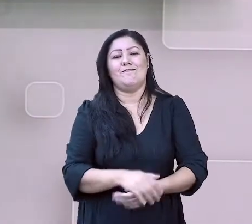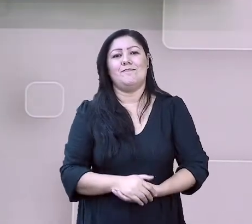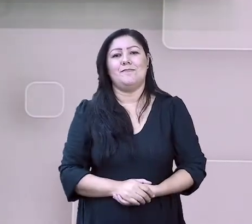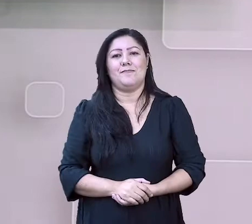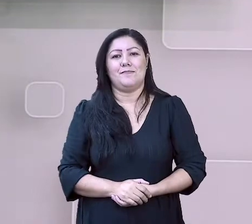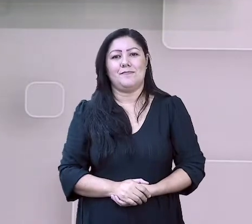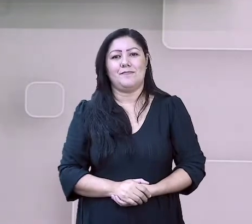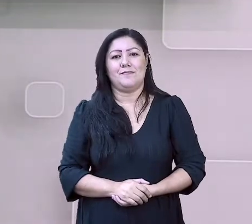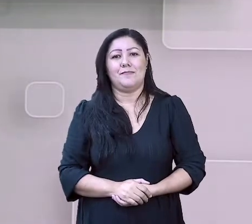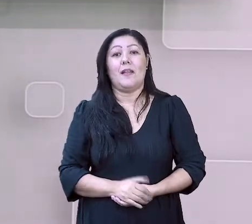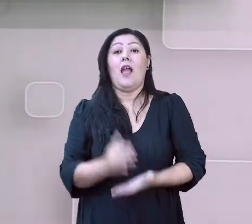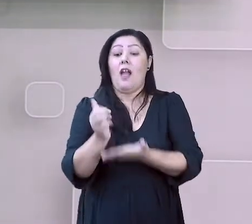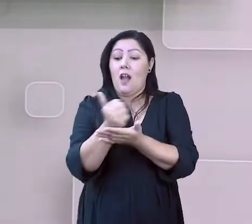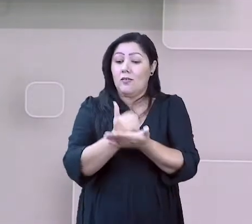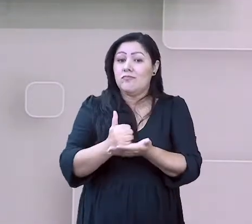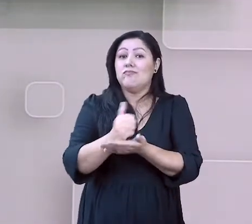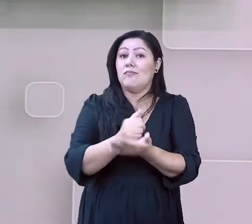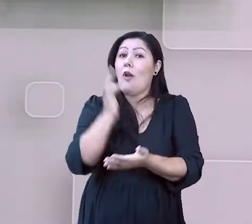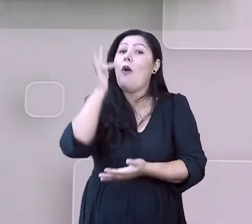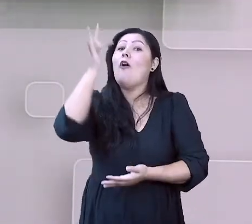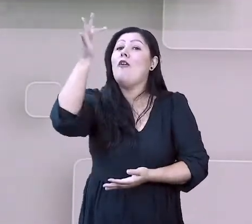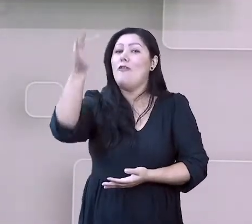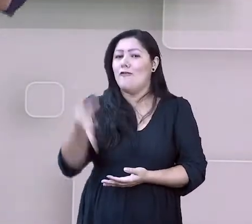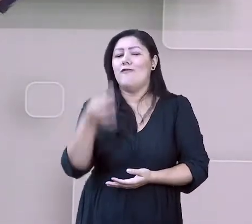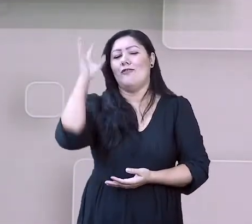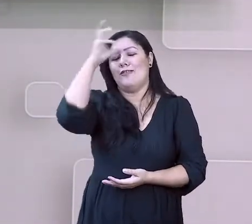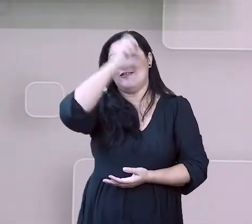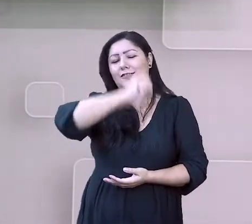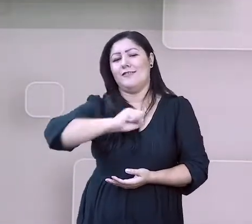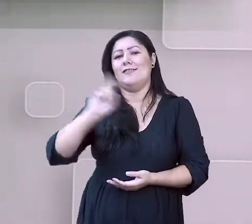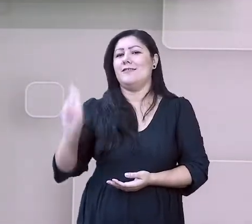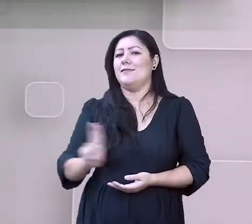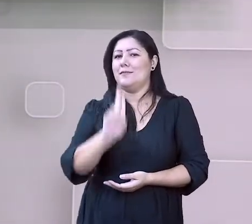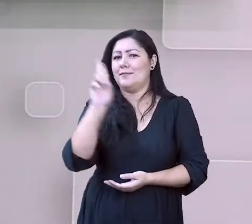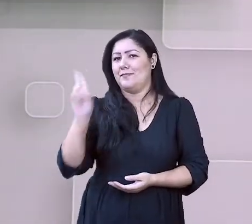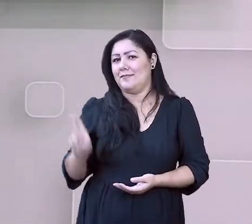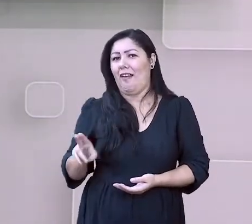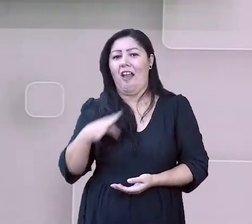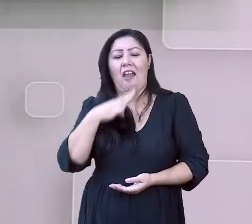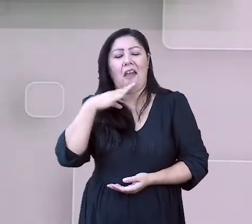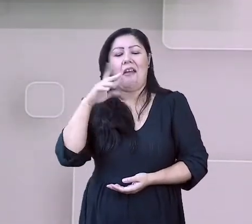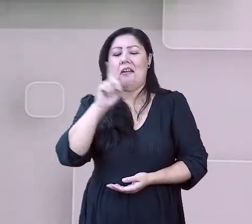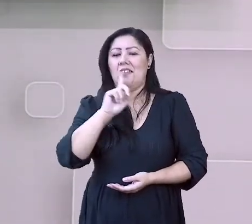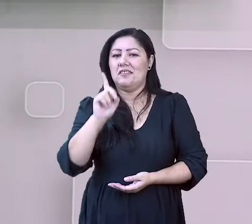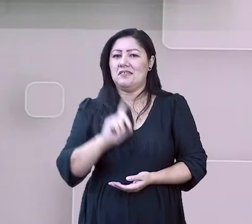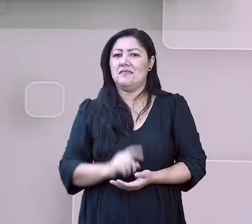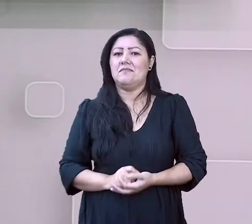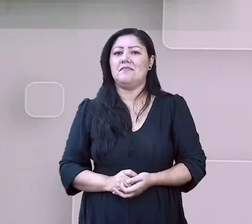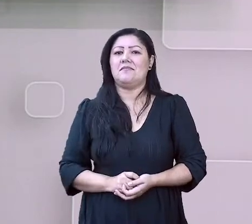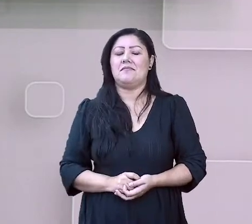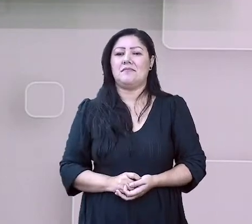E muitos remédios que ainda vamos aprender a utilizar, que ainda não conhecemos 100%.